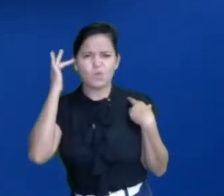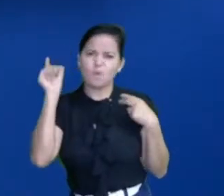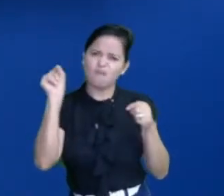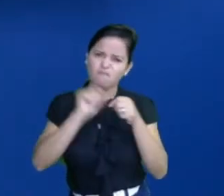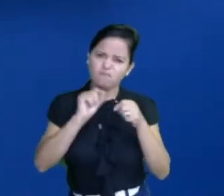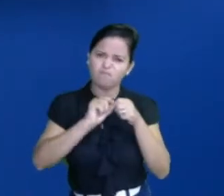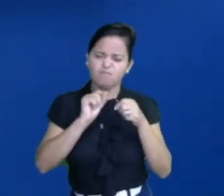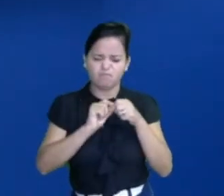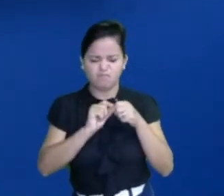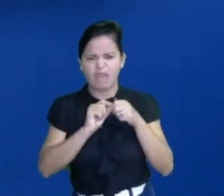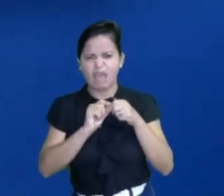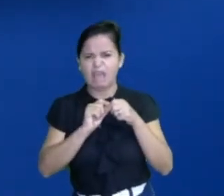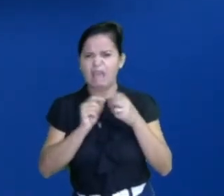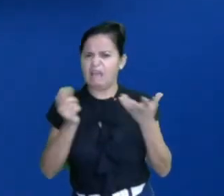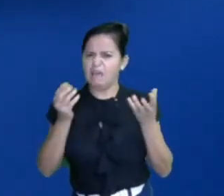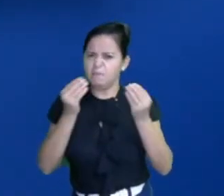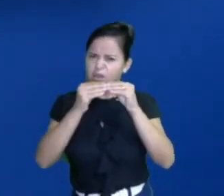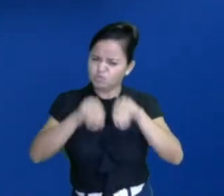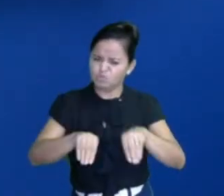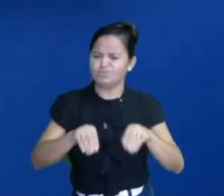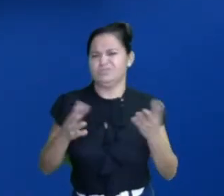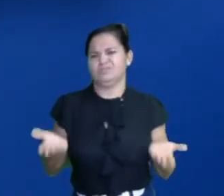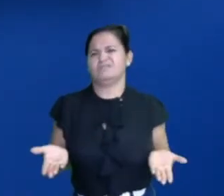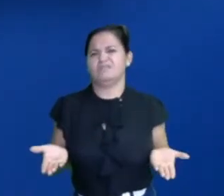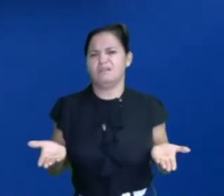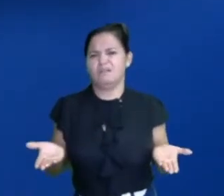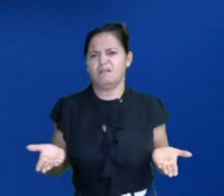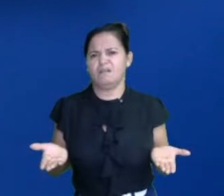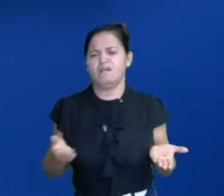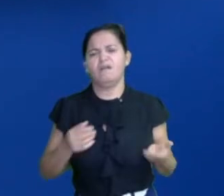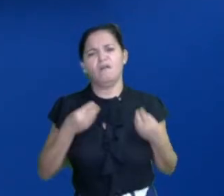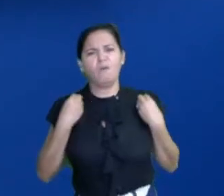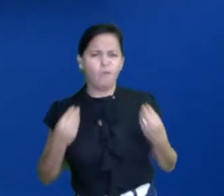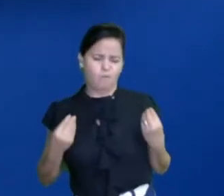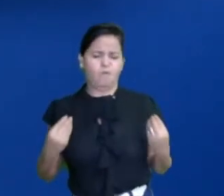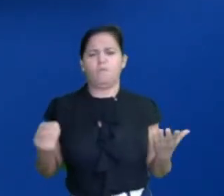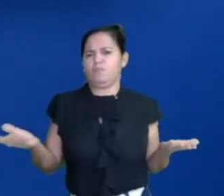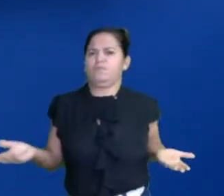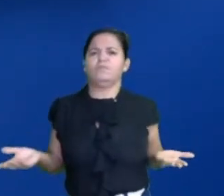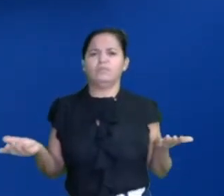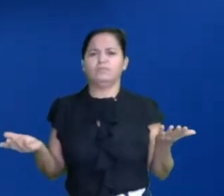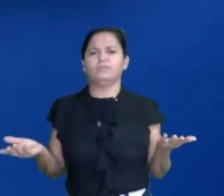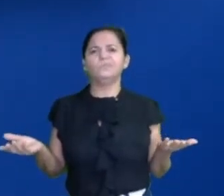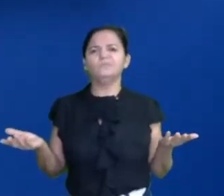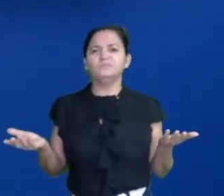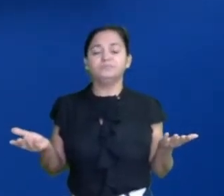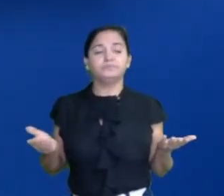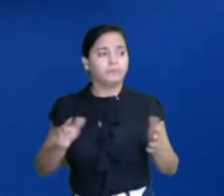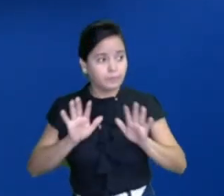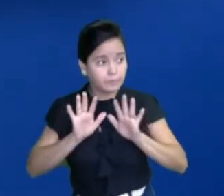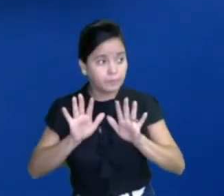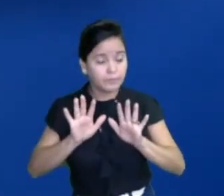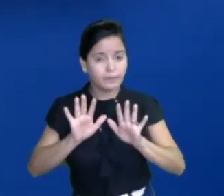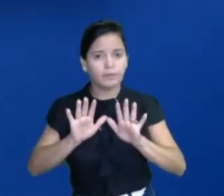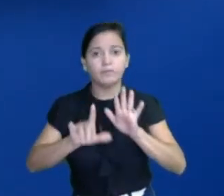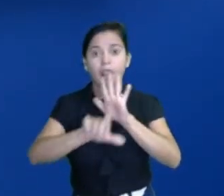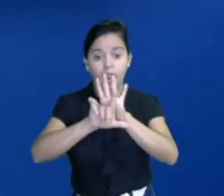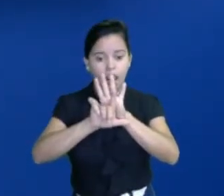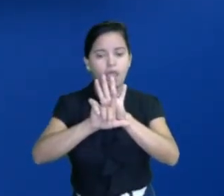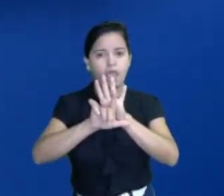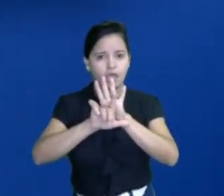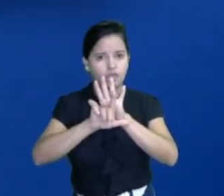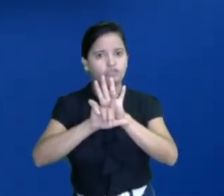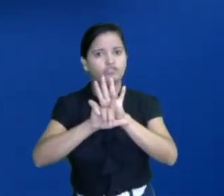destroem. É destruir aquilo que você está pagando. Como assim? Então, ó, existem